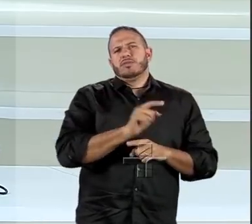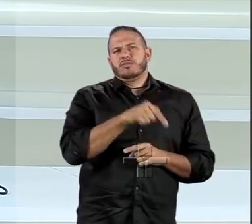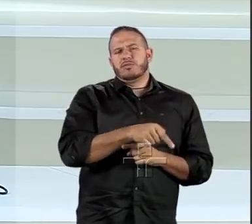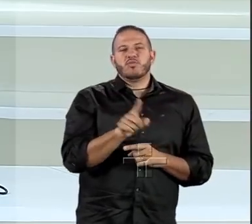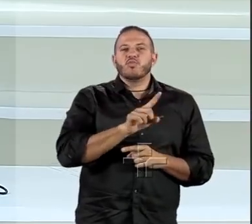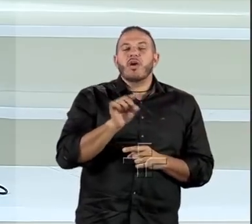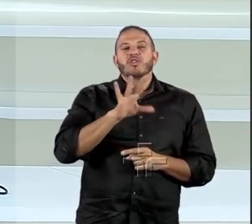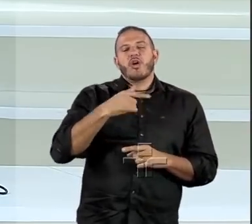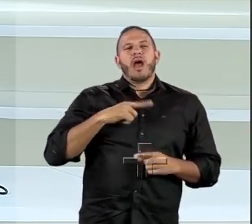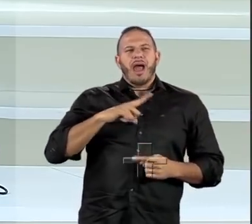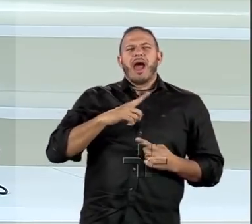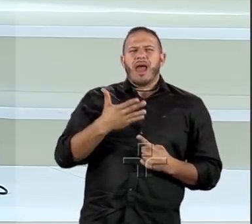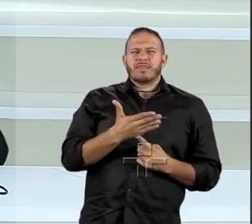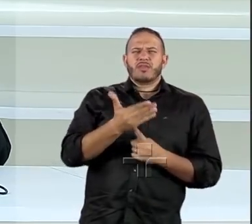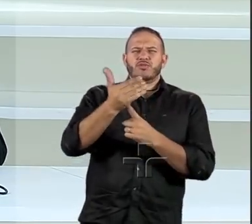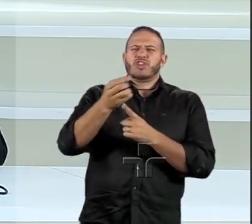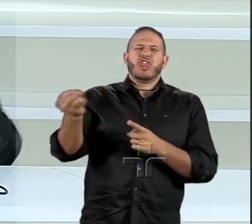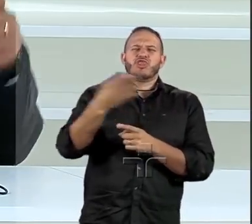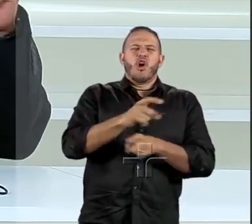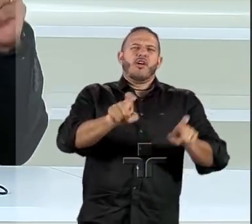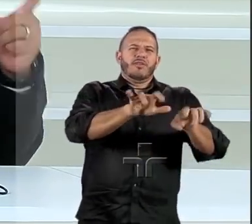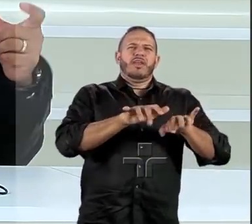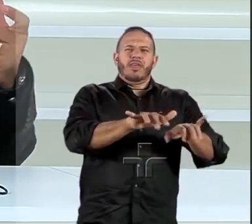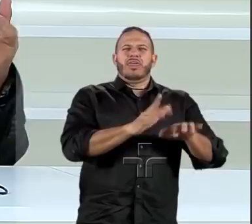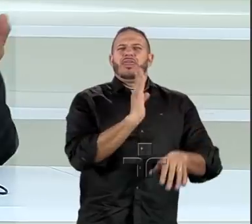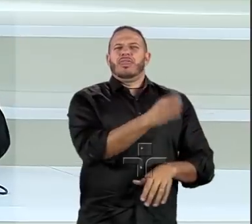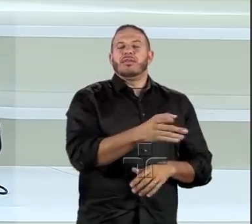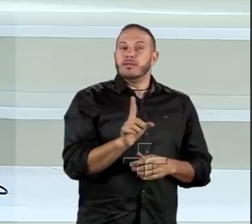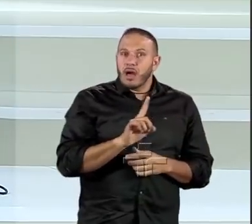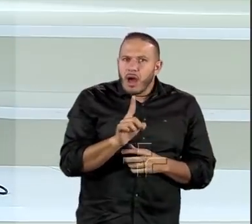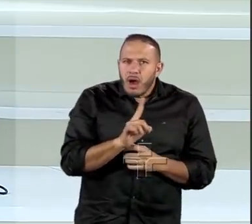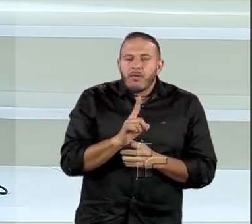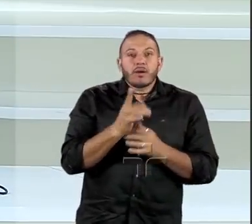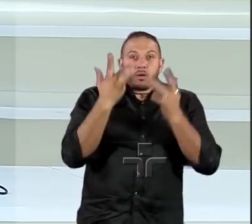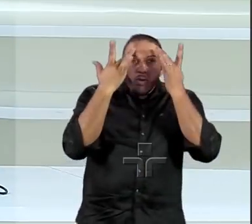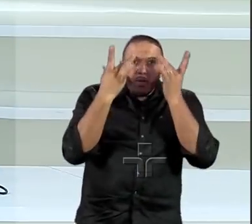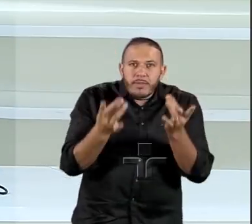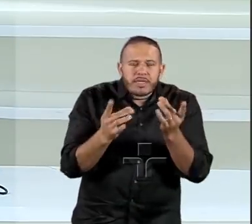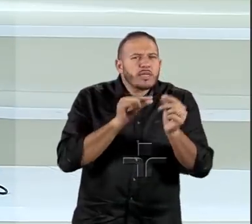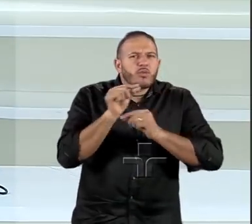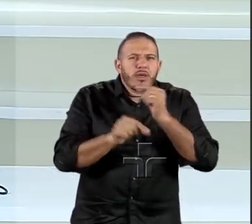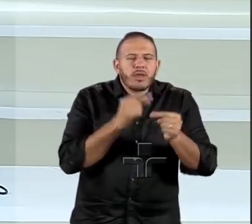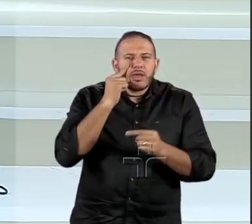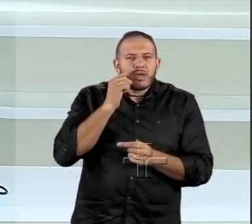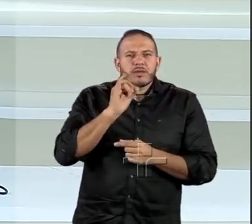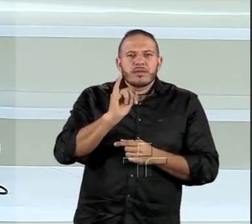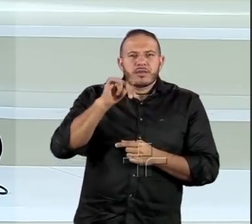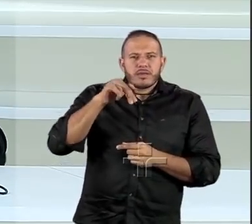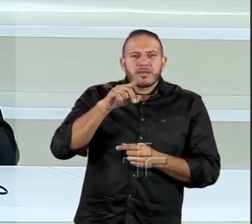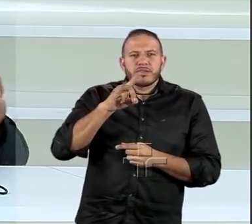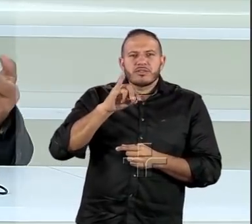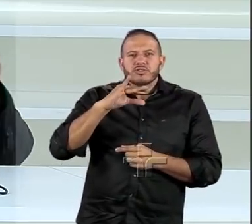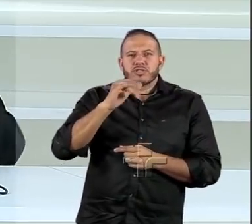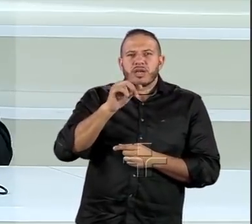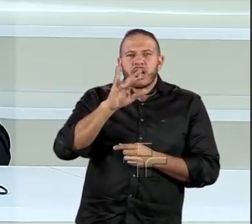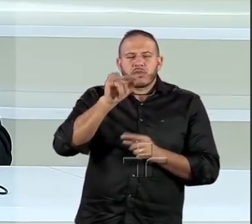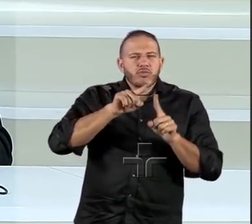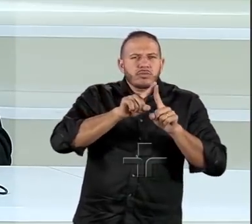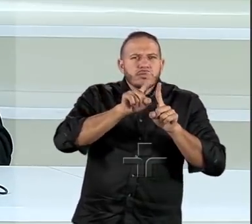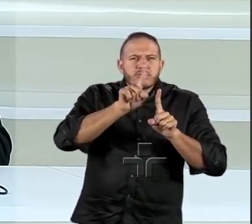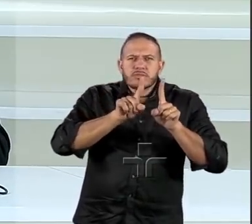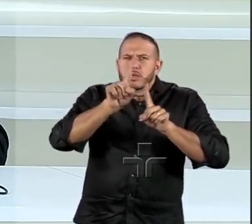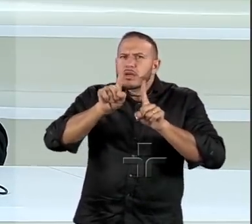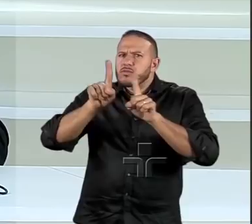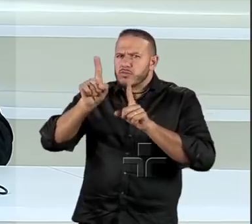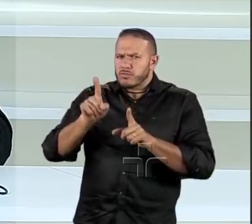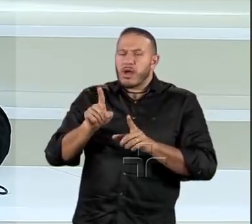porque a tecnologia nova foi implantada que está lá. E aí compreender uma coisa chamada indicador. Uma das coisas, Márcia, que me preocupa